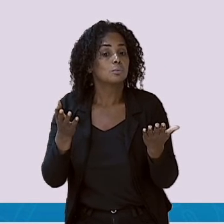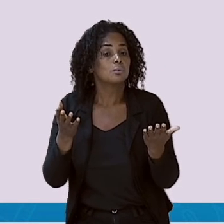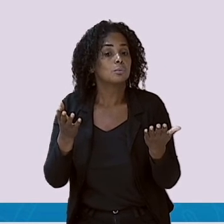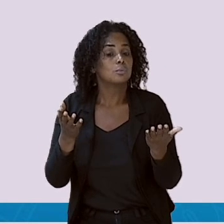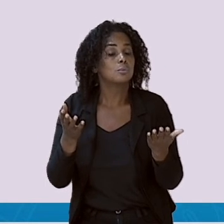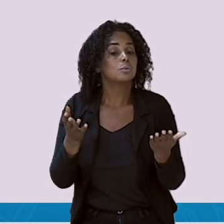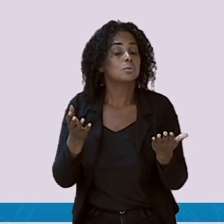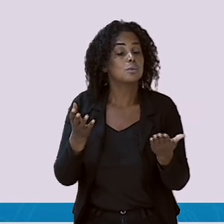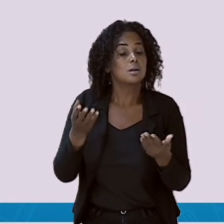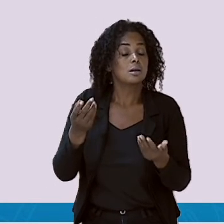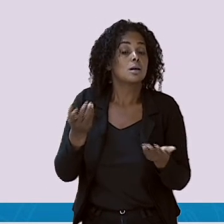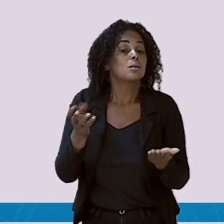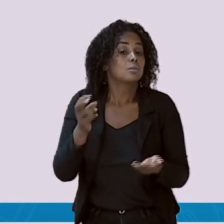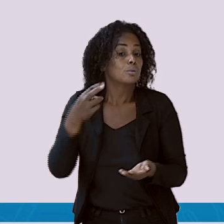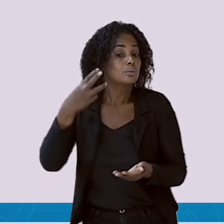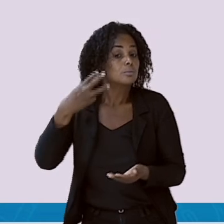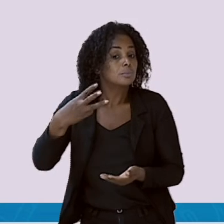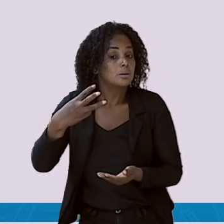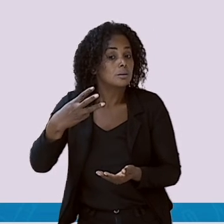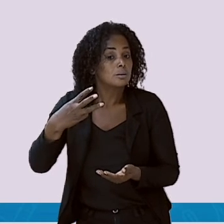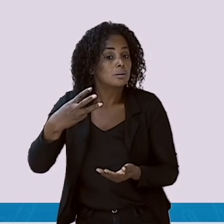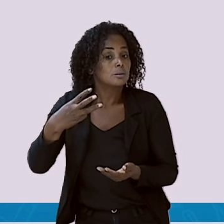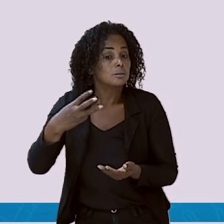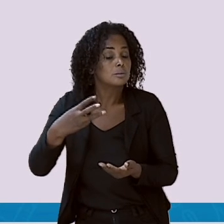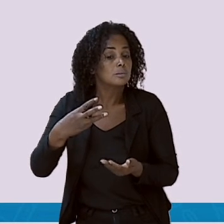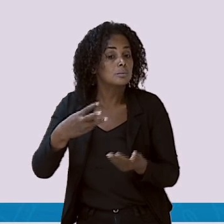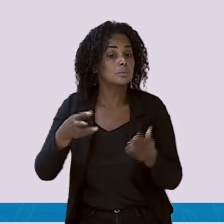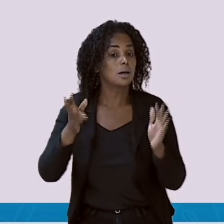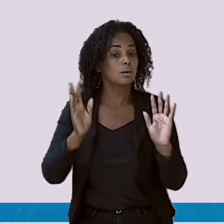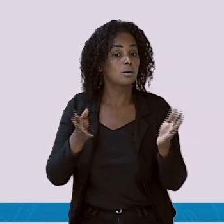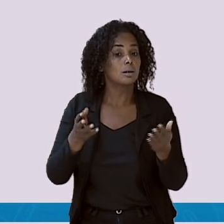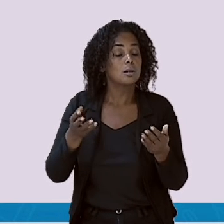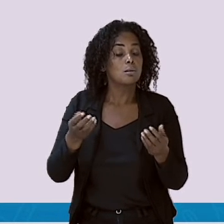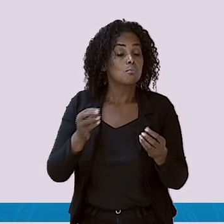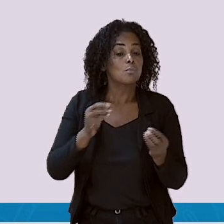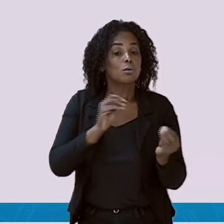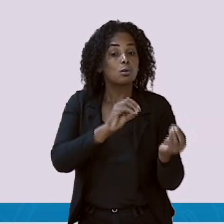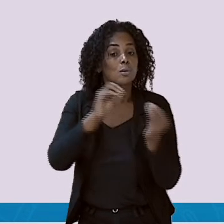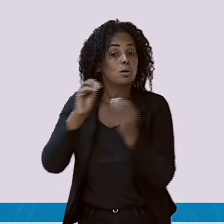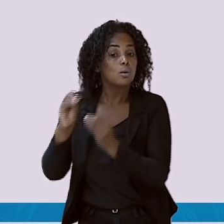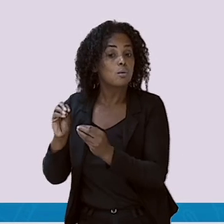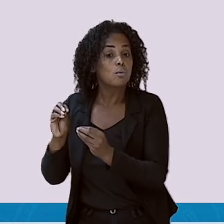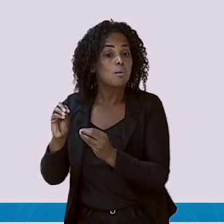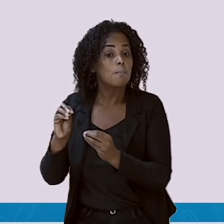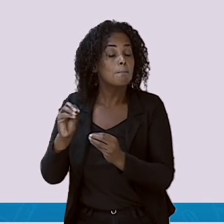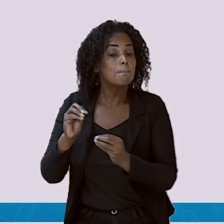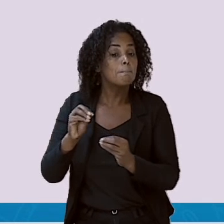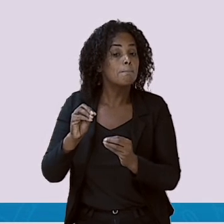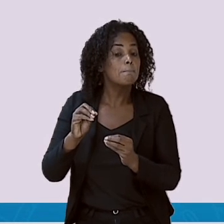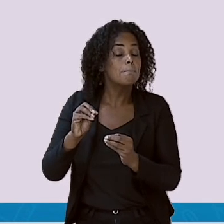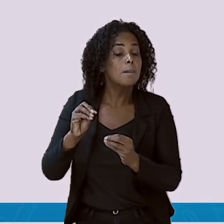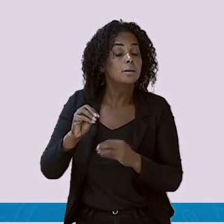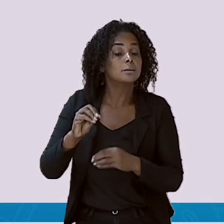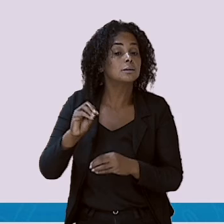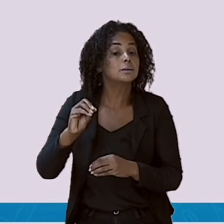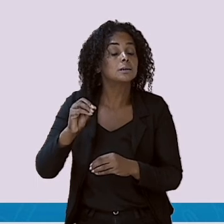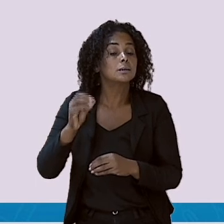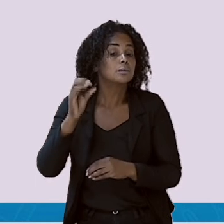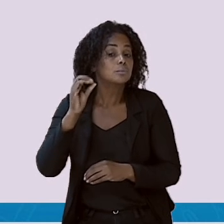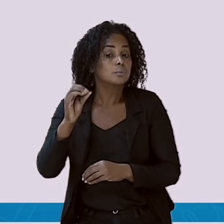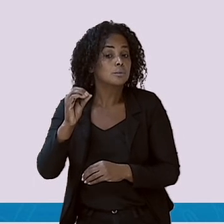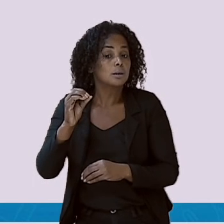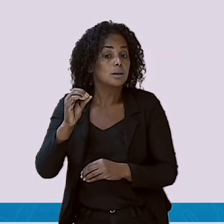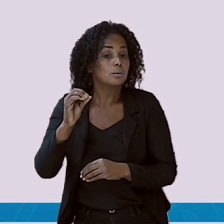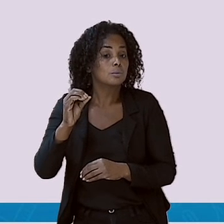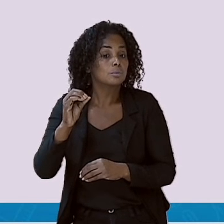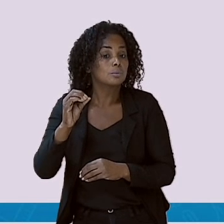Eu aumento 1 aqui na minha dezena e eu zero a unidade.